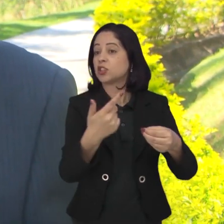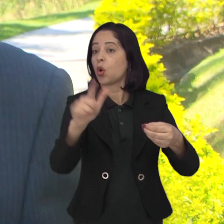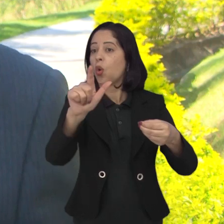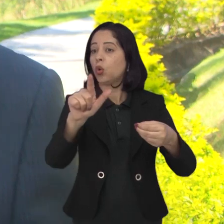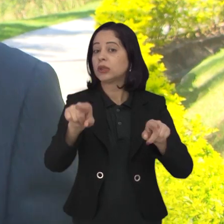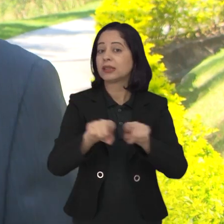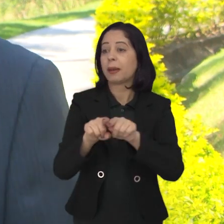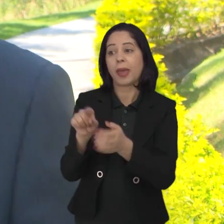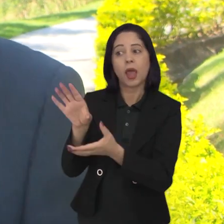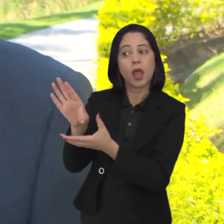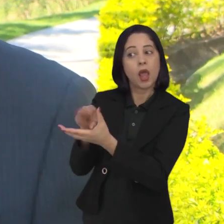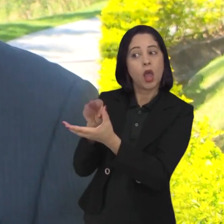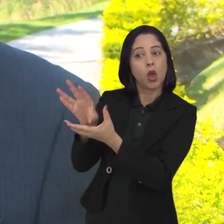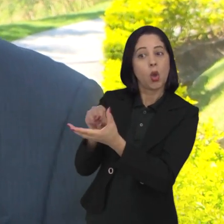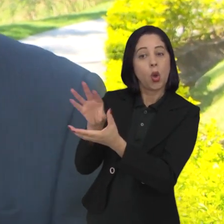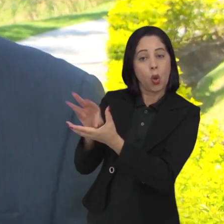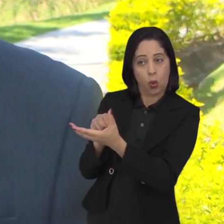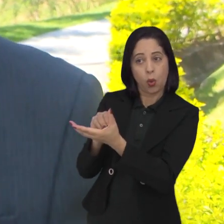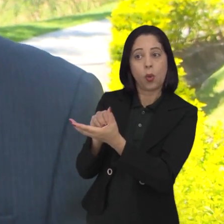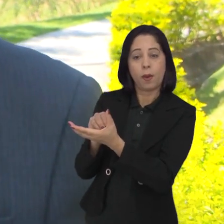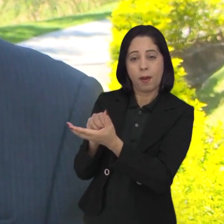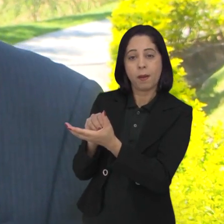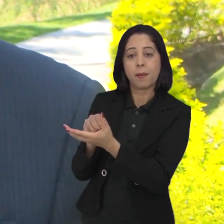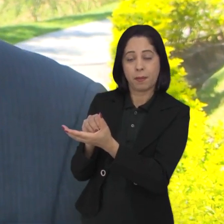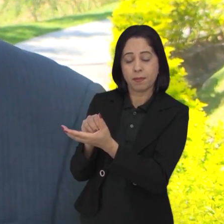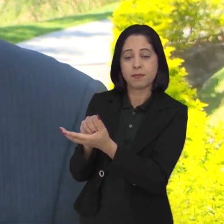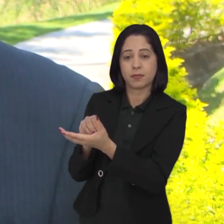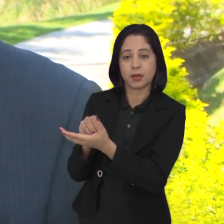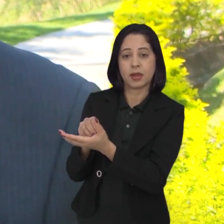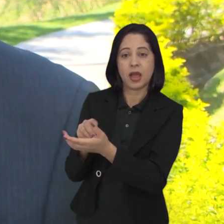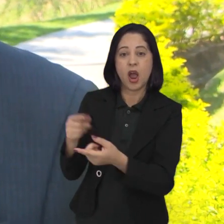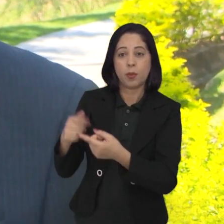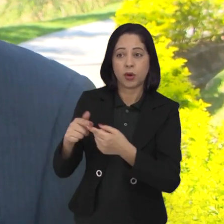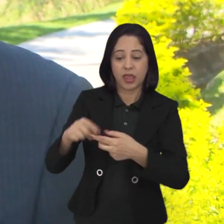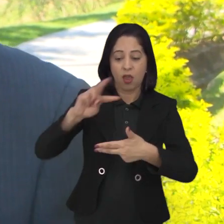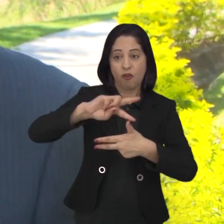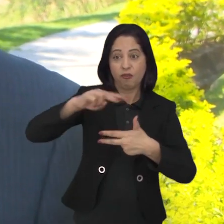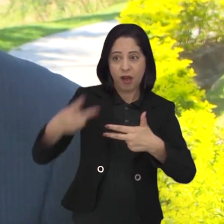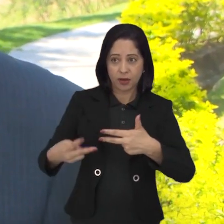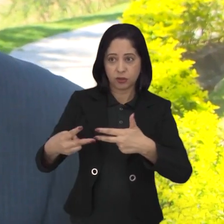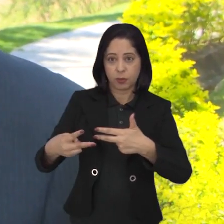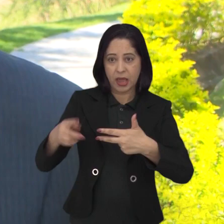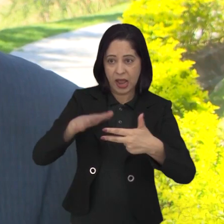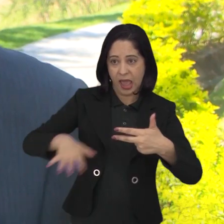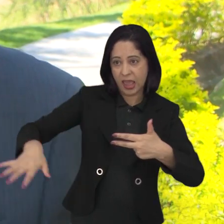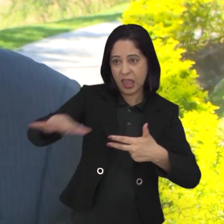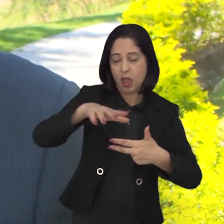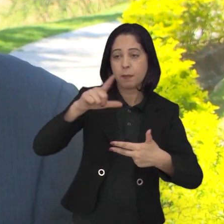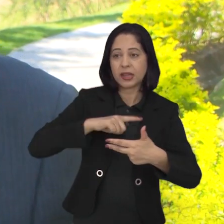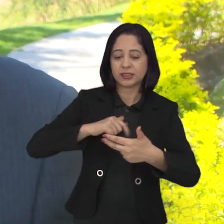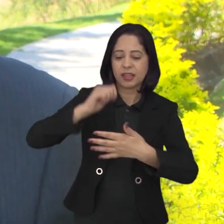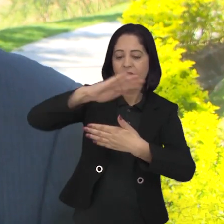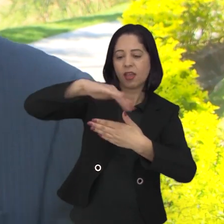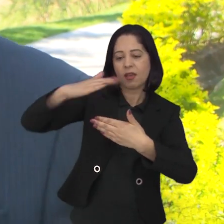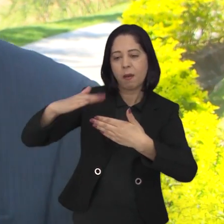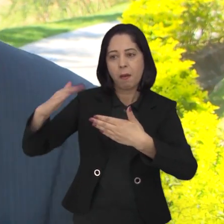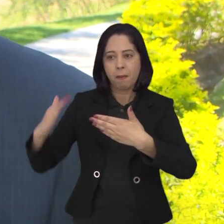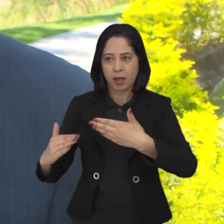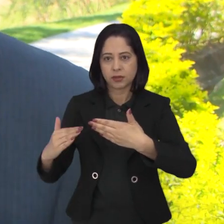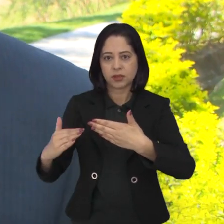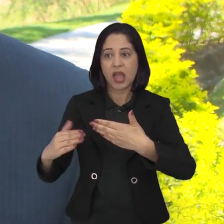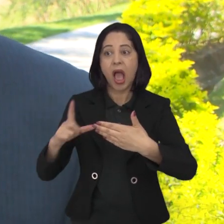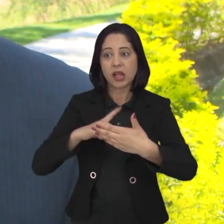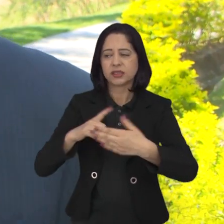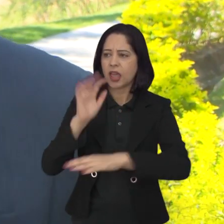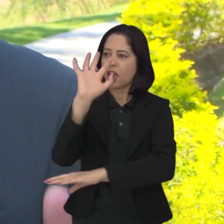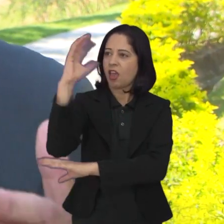possam se espelhar em São José dos Campos, porque a região do Vale do Paraíba é uma região de Mata Atlântica e nós temos ainda muitas reservas